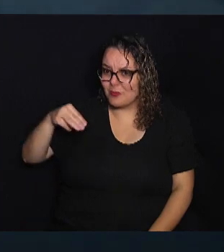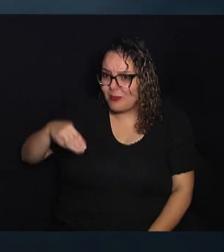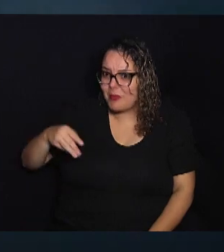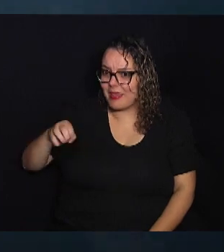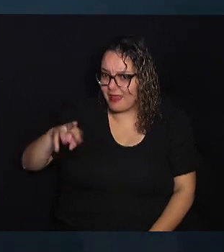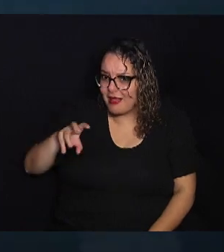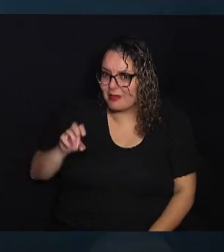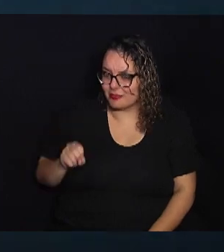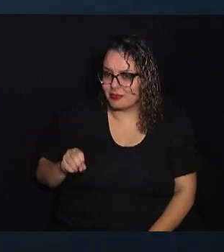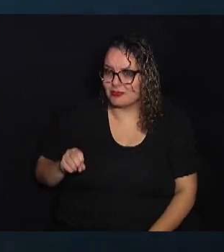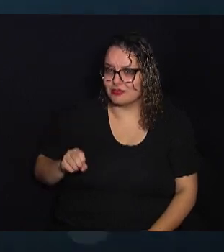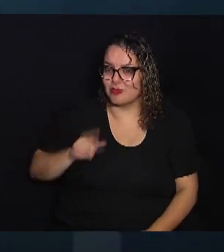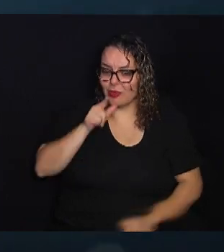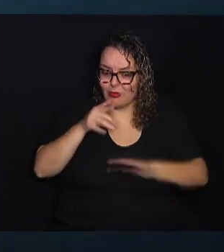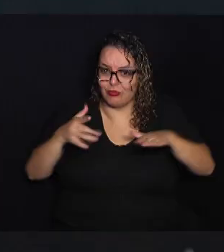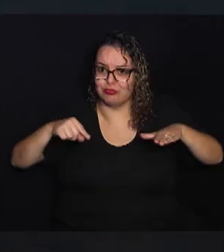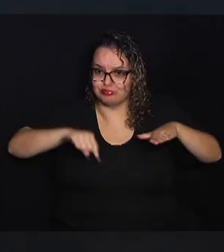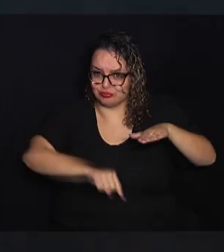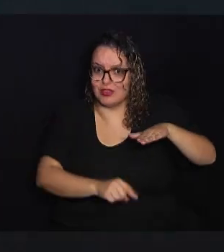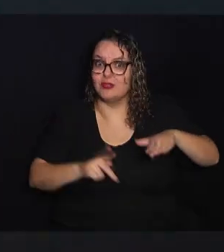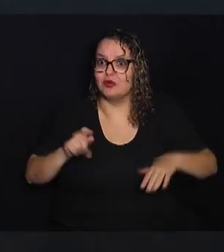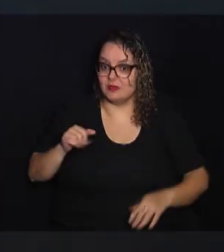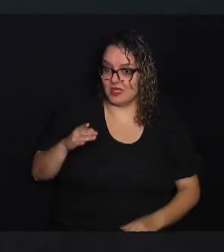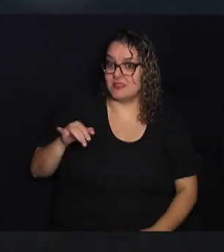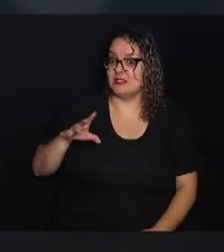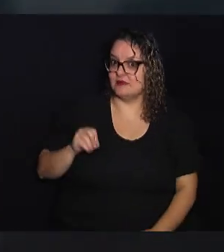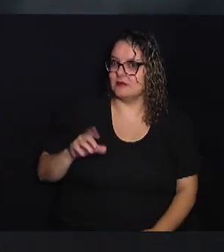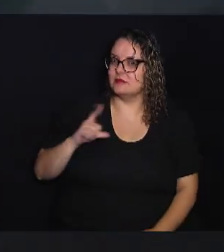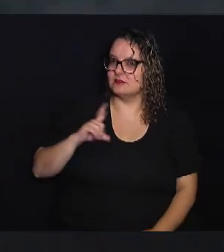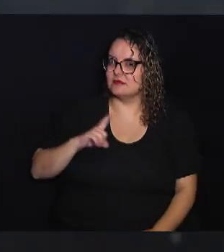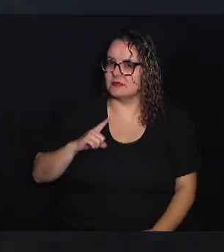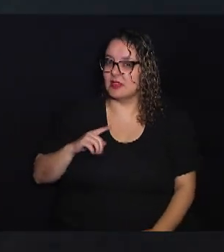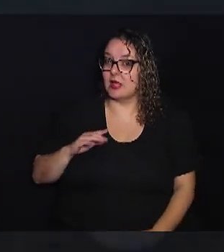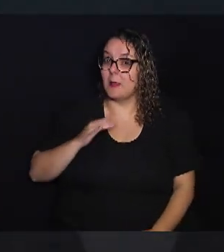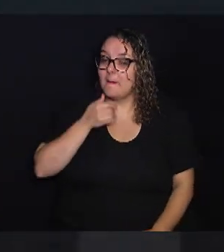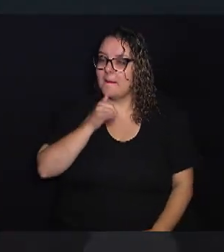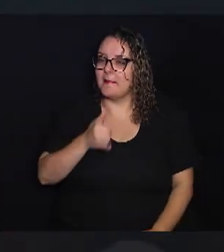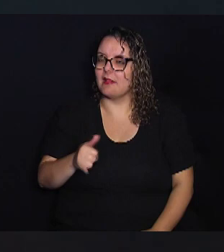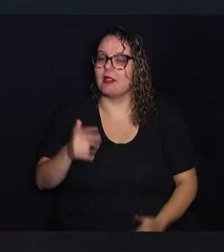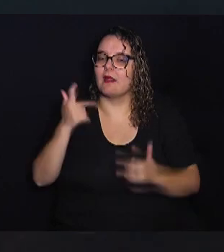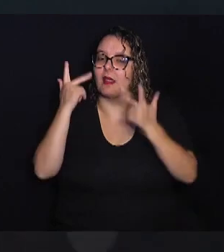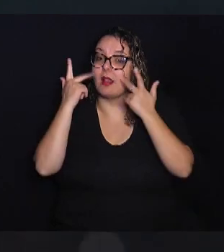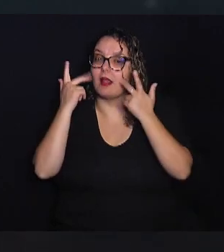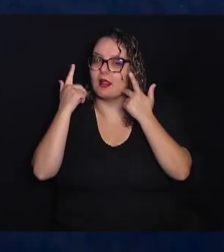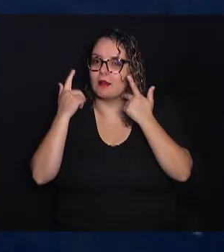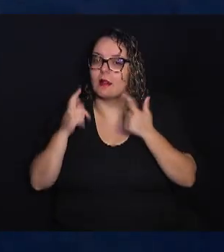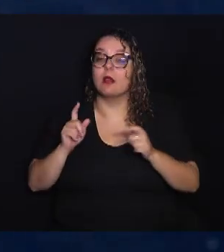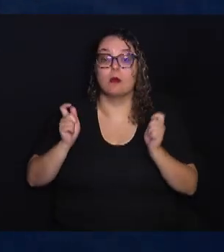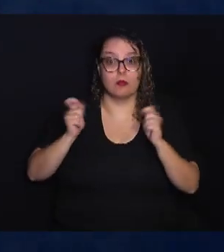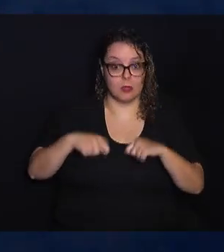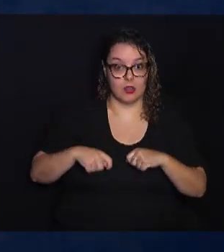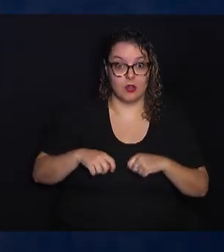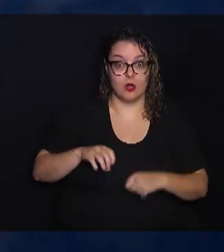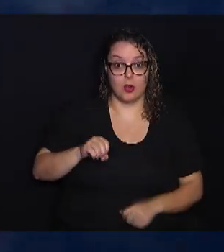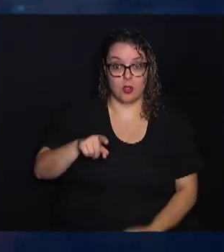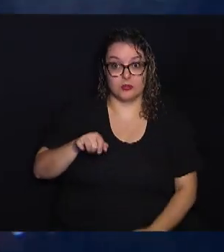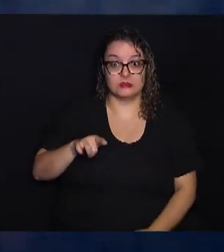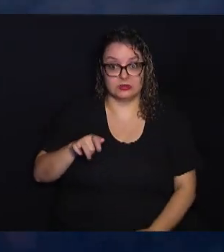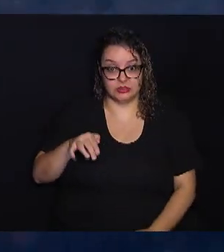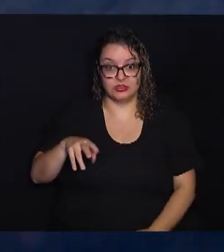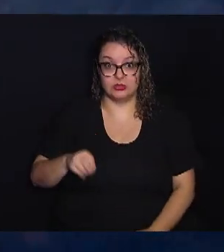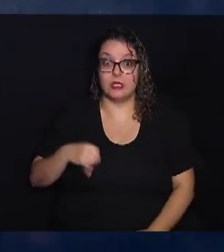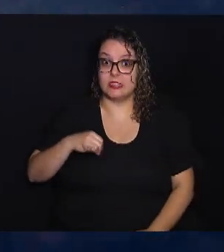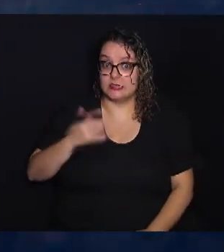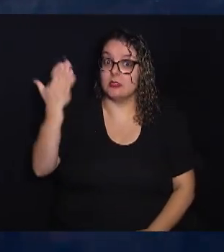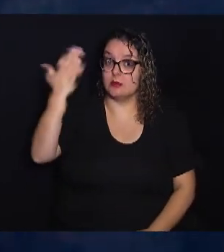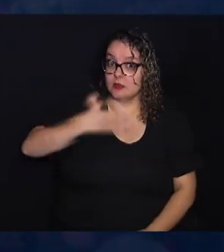4.000 metros de profundidade no oceano? Nas profundezas do Pacífico existe uma espécie de bateria natural que seria